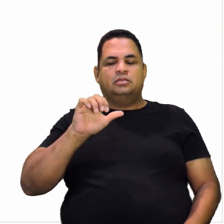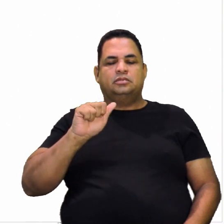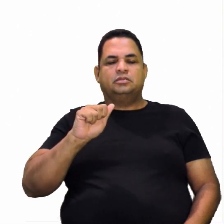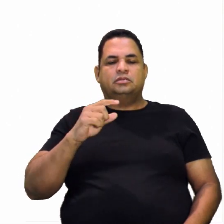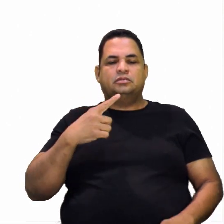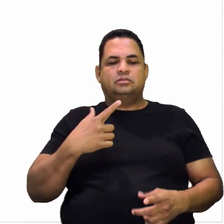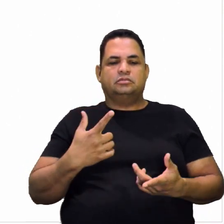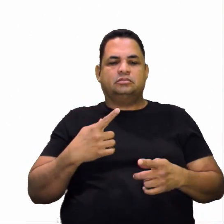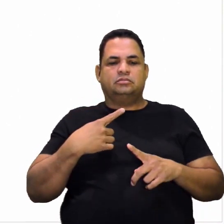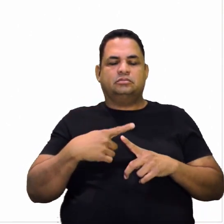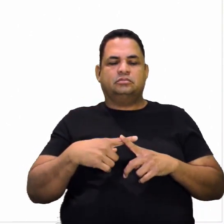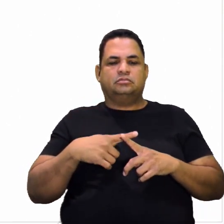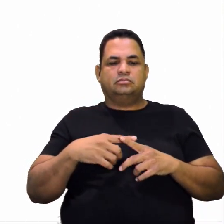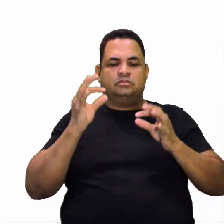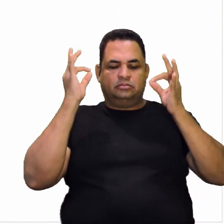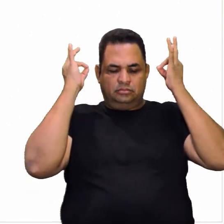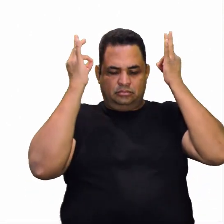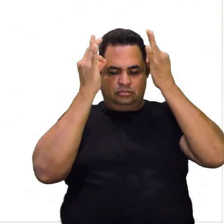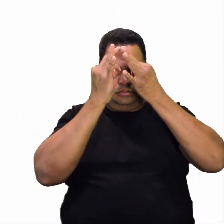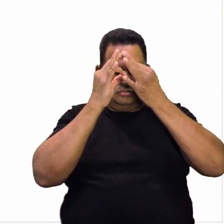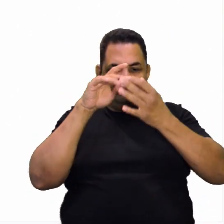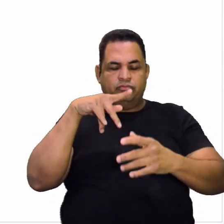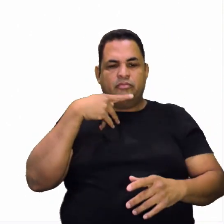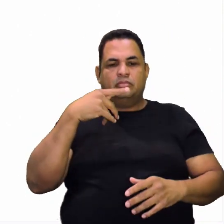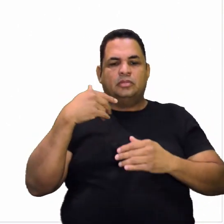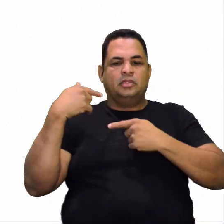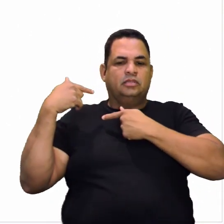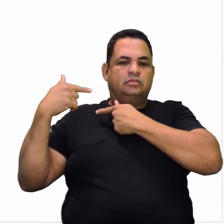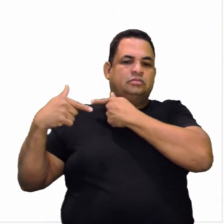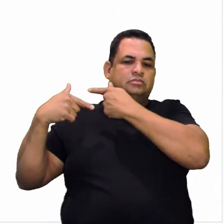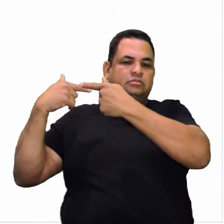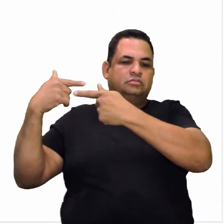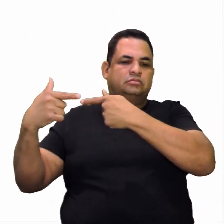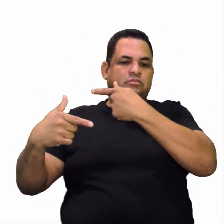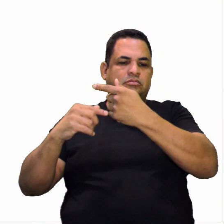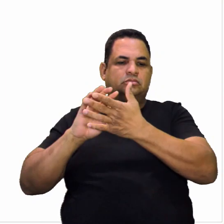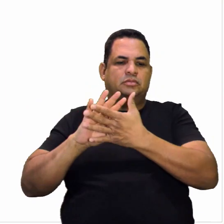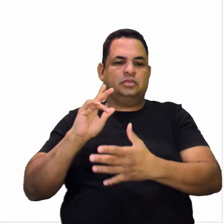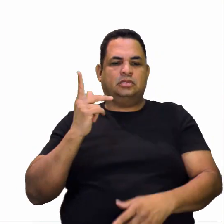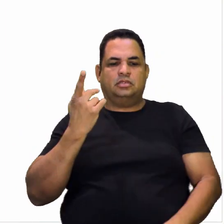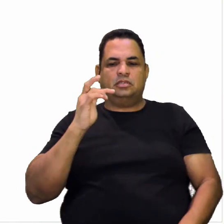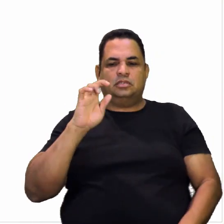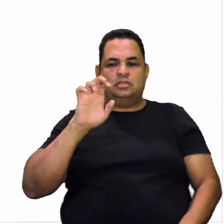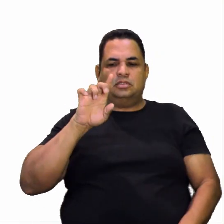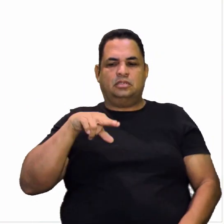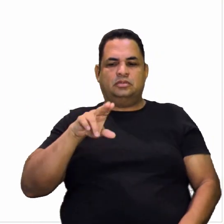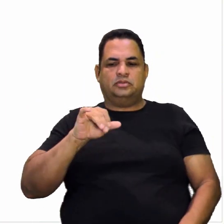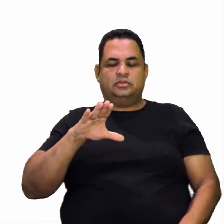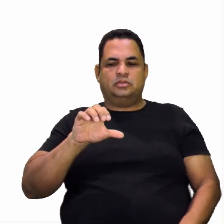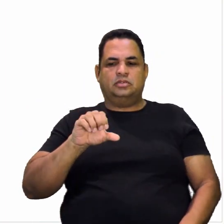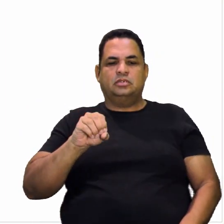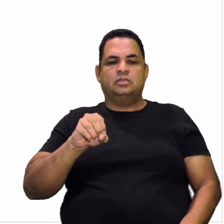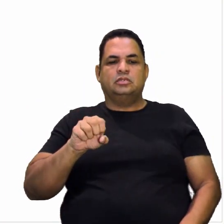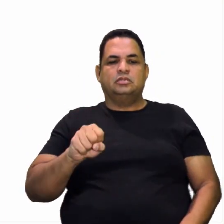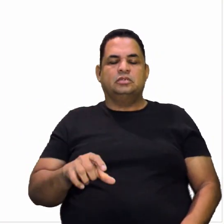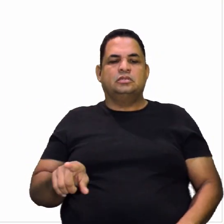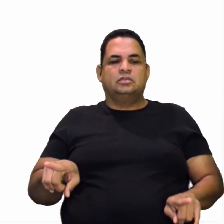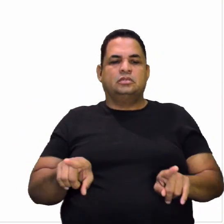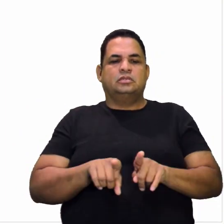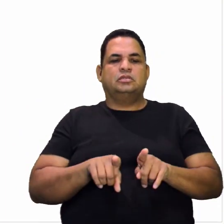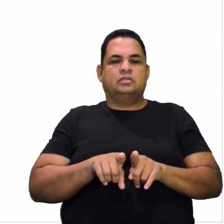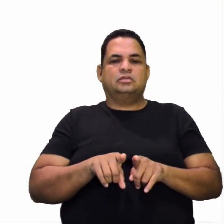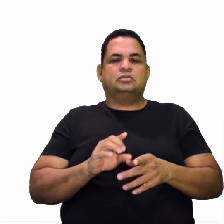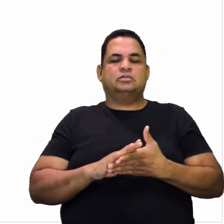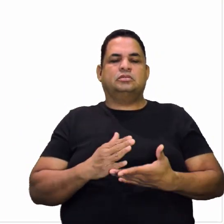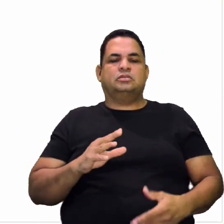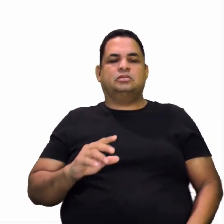gregos diziam que eram descendentes dos helenos. Portanto, a Grécia também era chamada